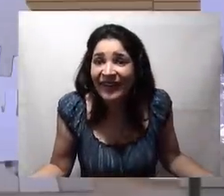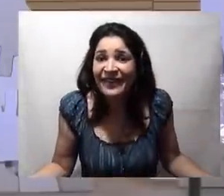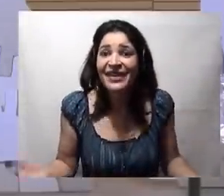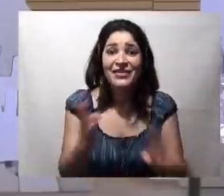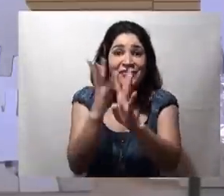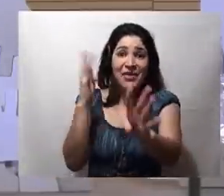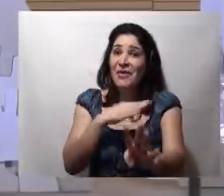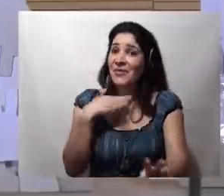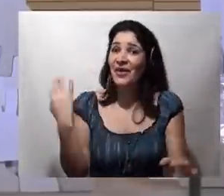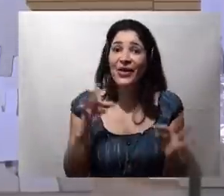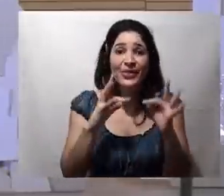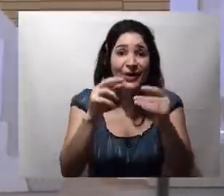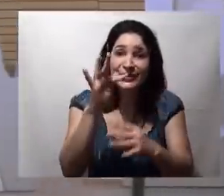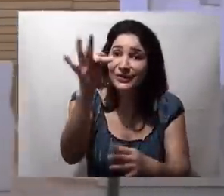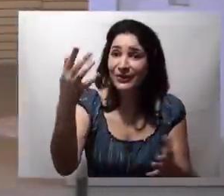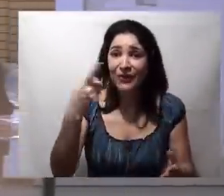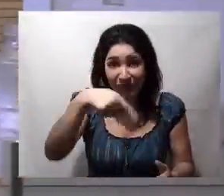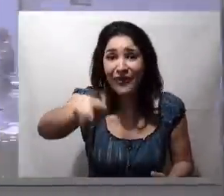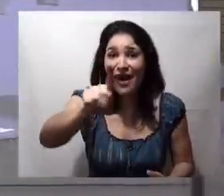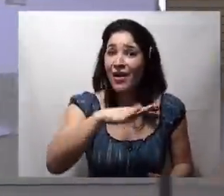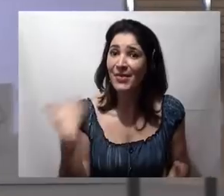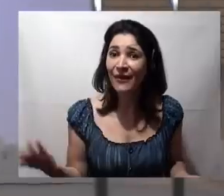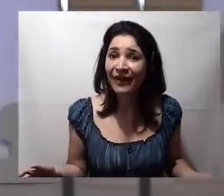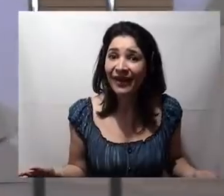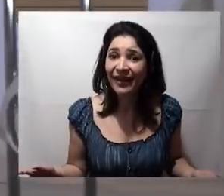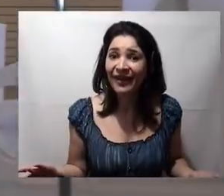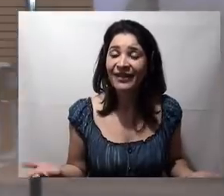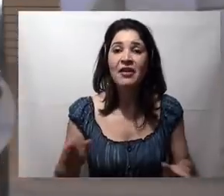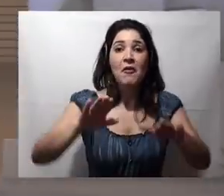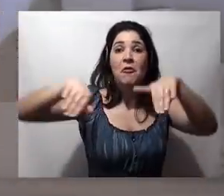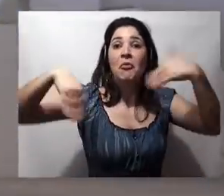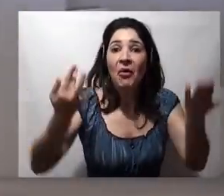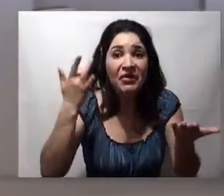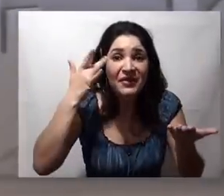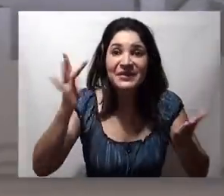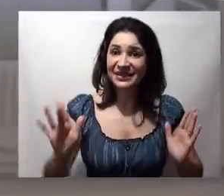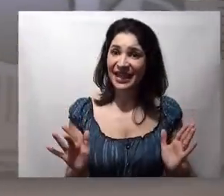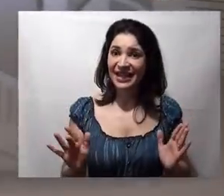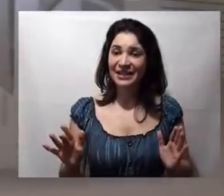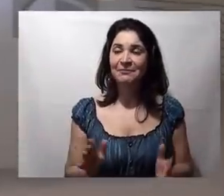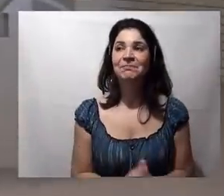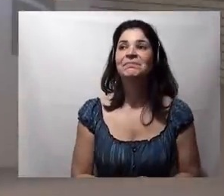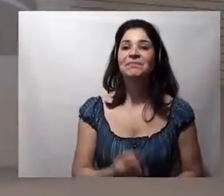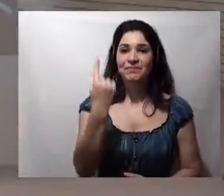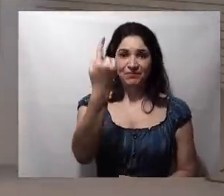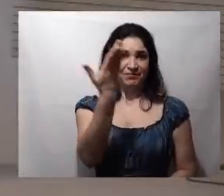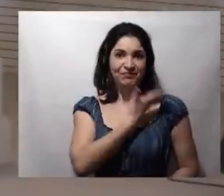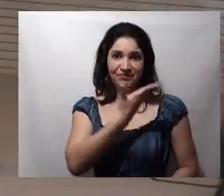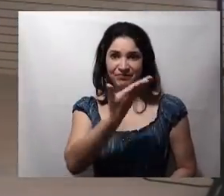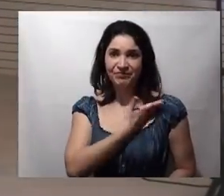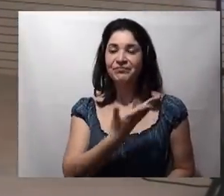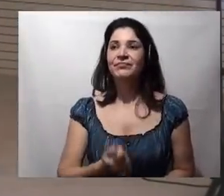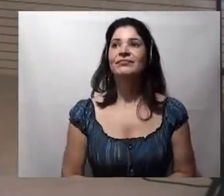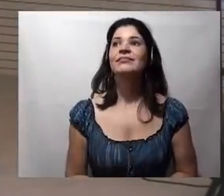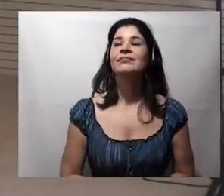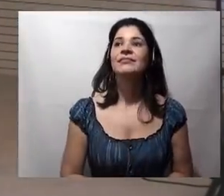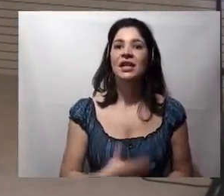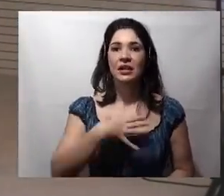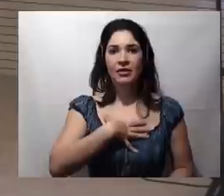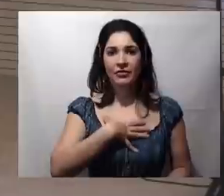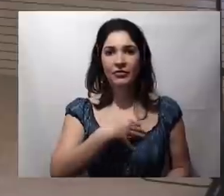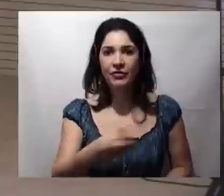amante que eu tenho em campinas luiz lauro querido do meu coração o filho dele menino amado meu